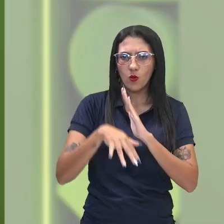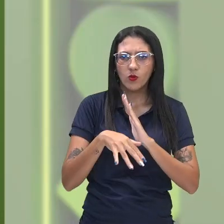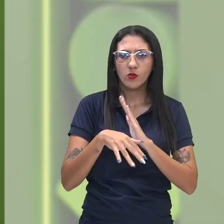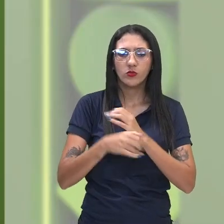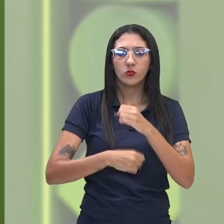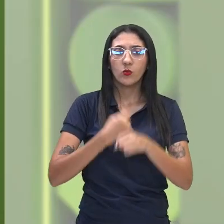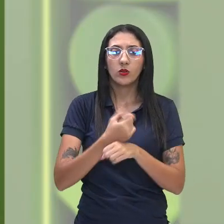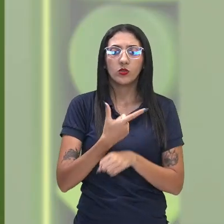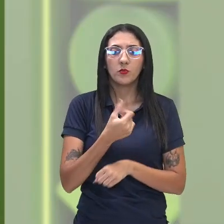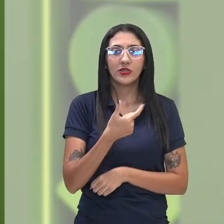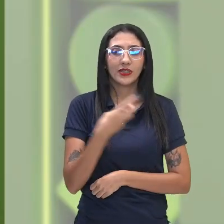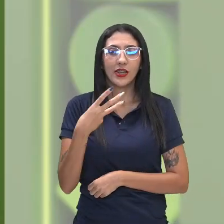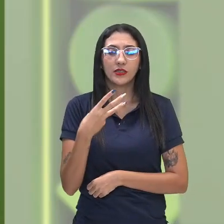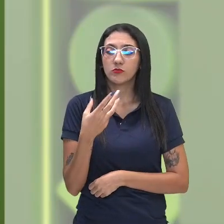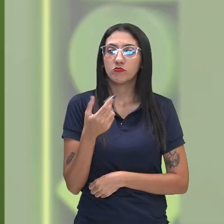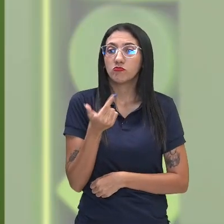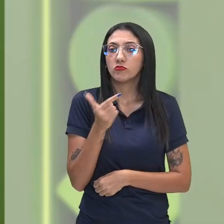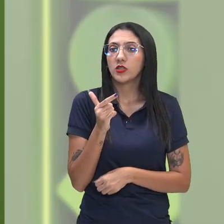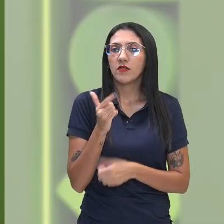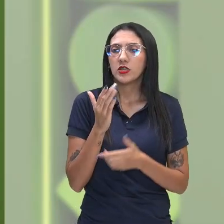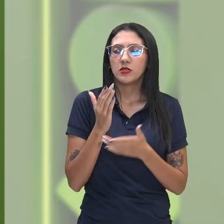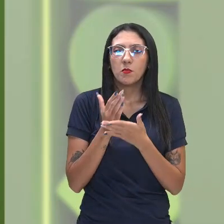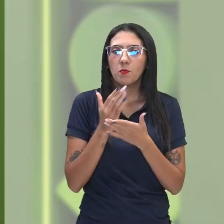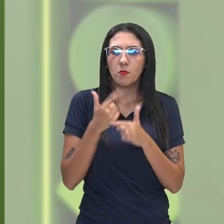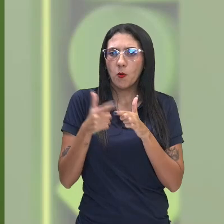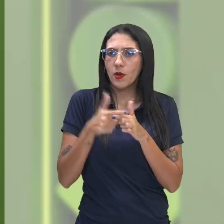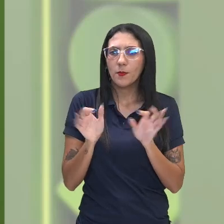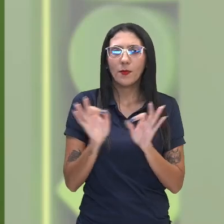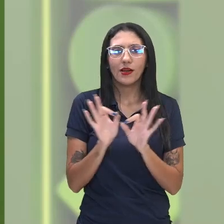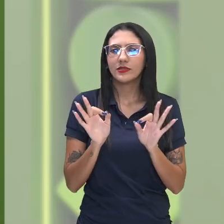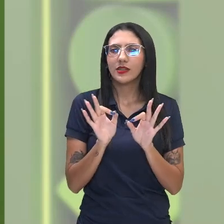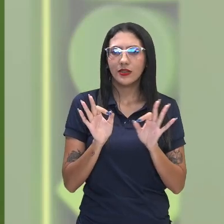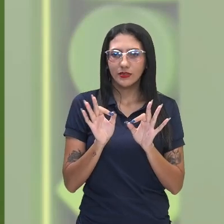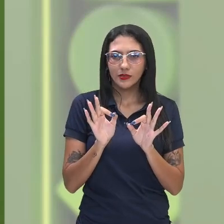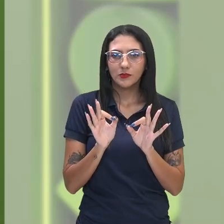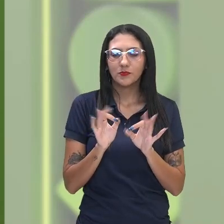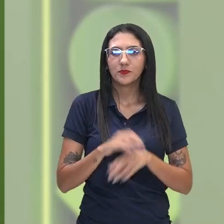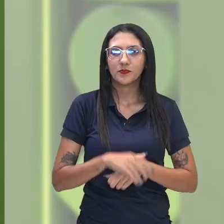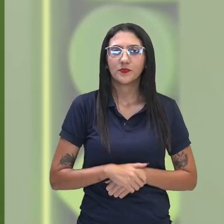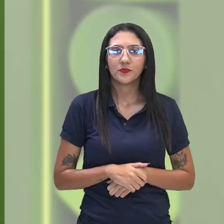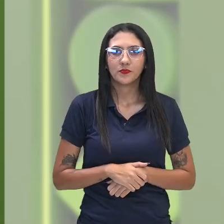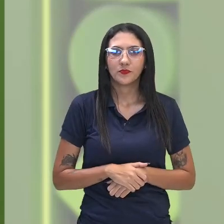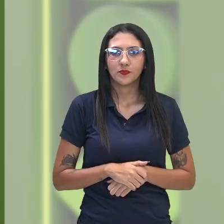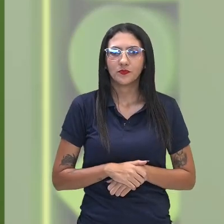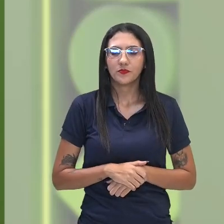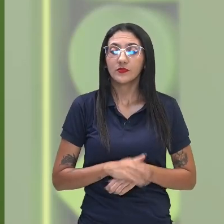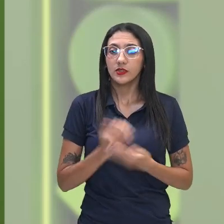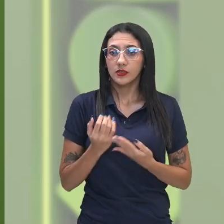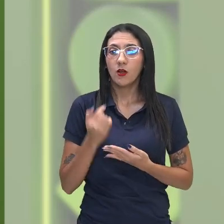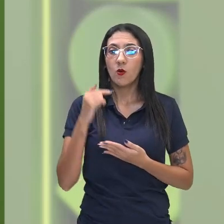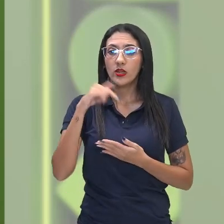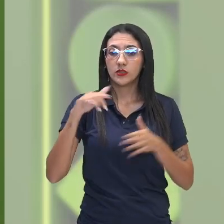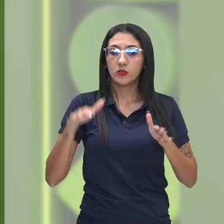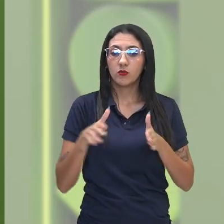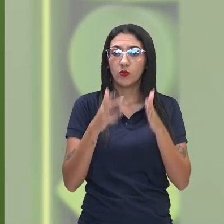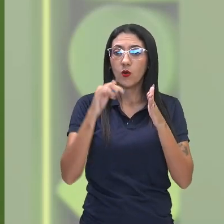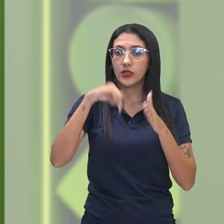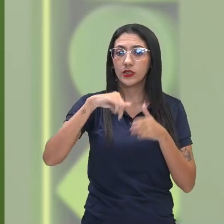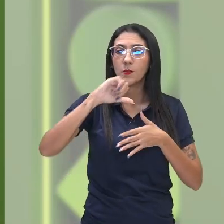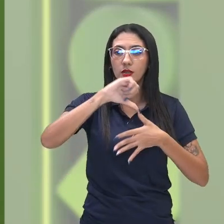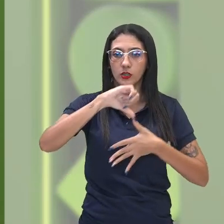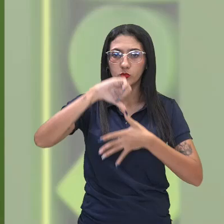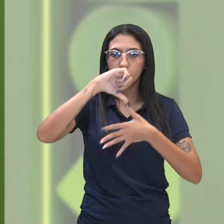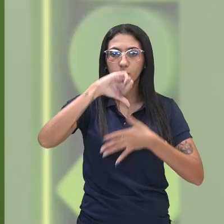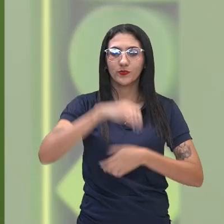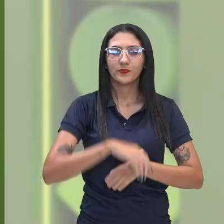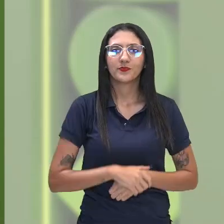nenhum prejuízo, nenhuma vítima, como a gente pôde observar, né? E esse aí foi o vulcão localizado aí na América do Sul. A gente tem um outro vulcão também